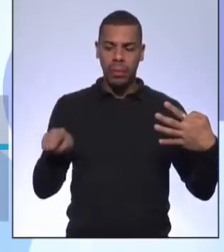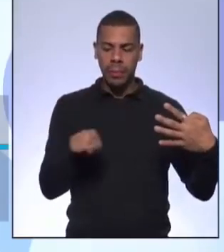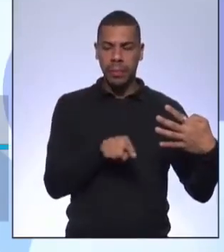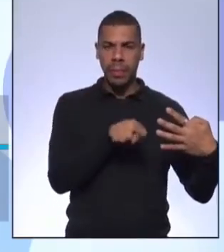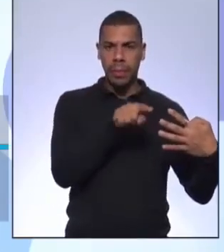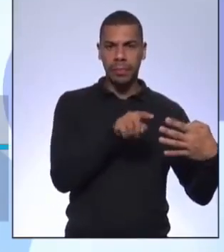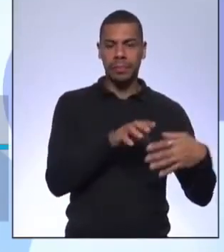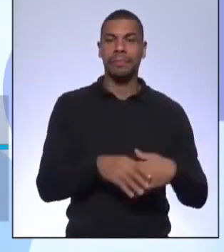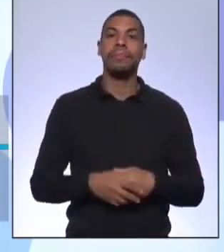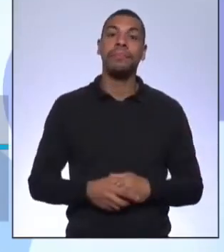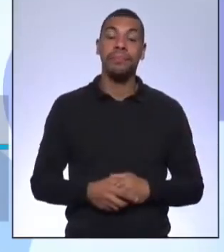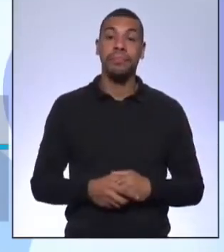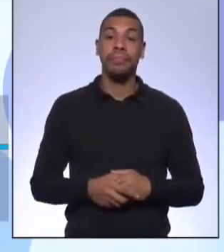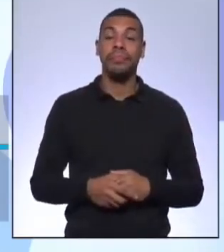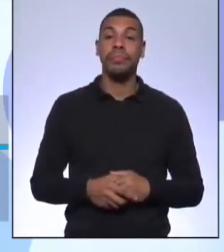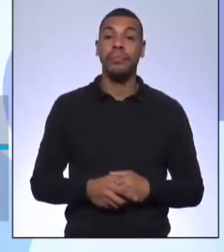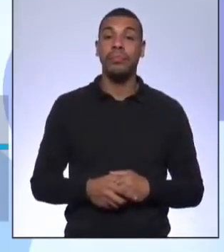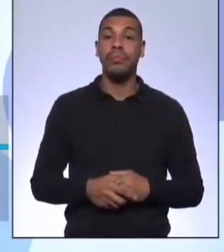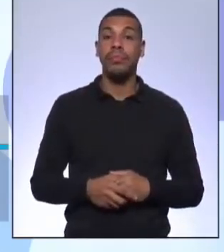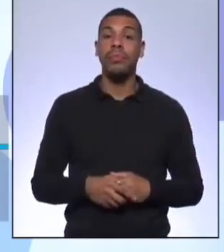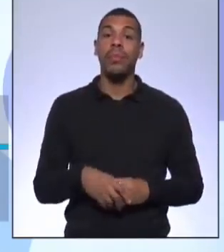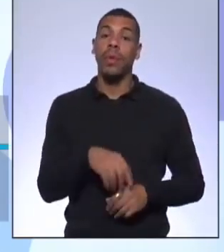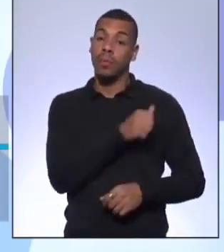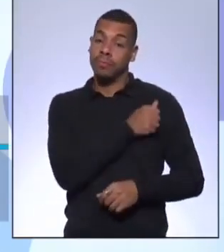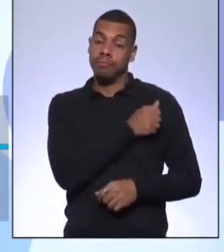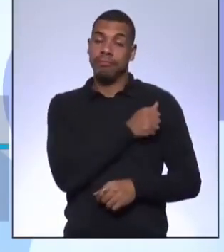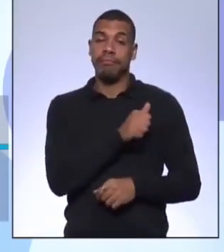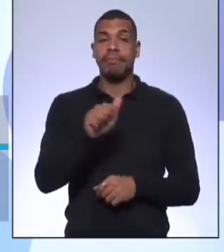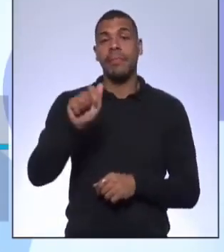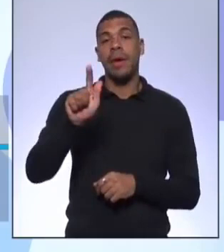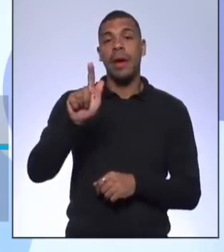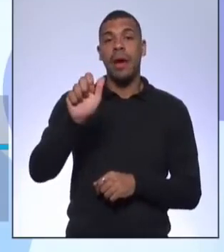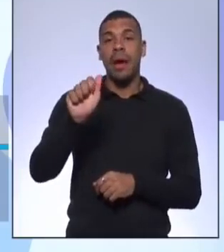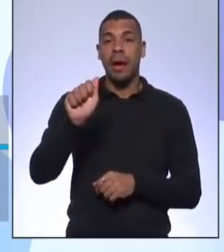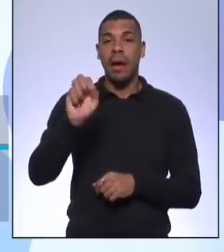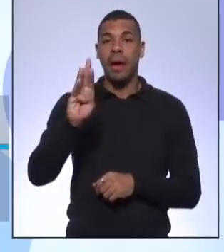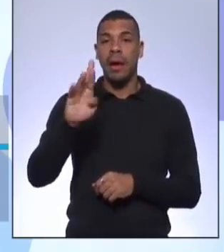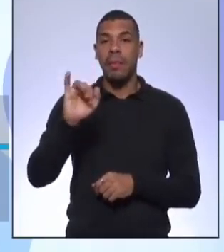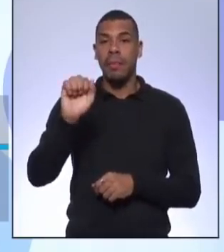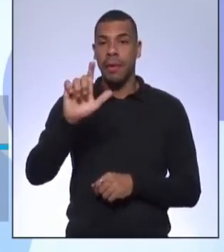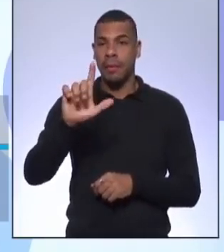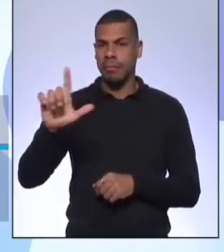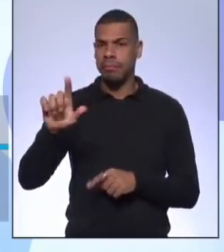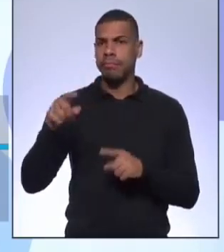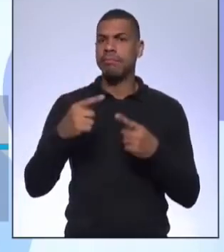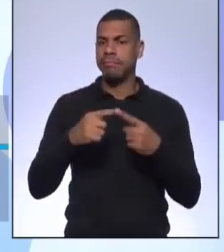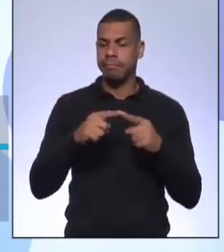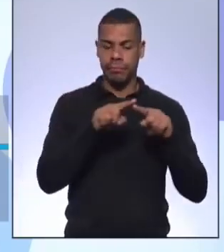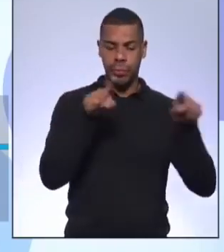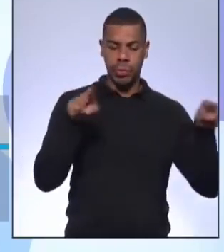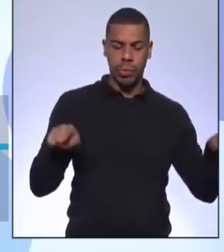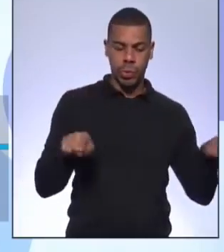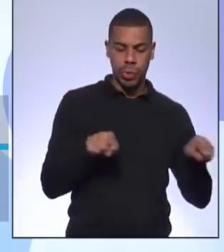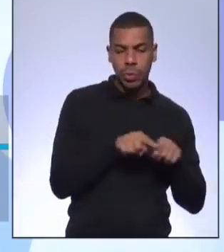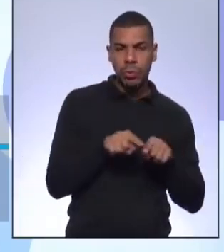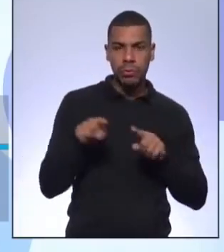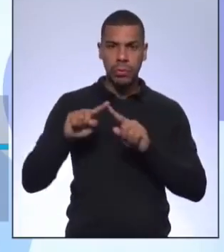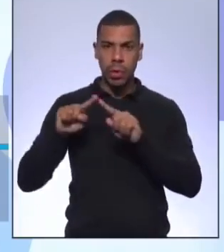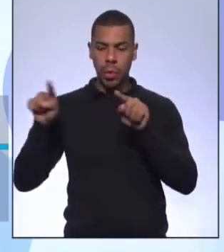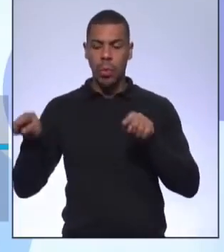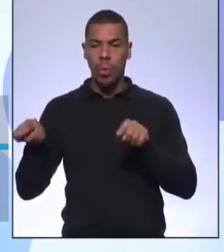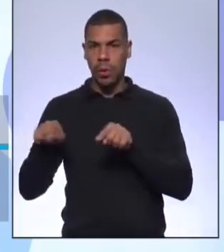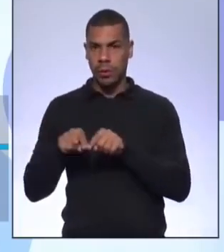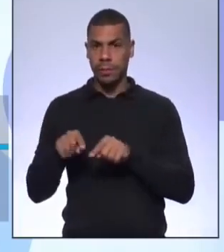aqui, né? O Gabriel colocou as respostas das 3 questões de novo. Então ele colocou retângulo, quadrado. Aí na C